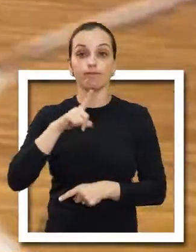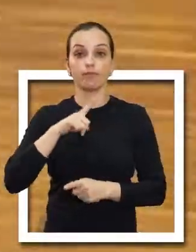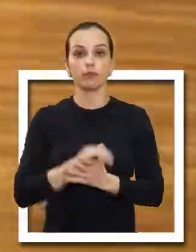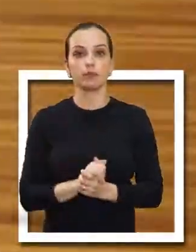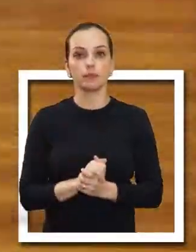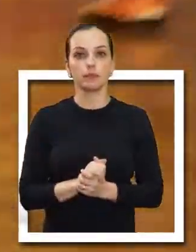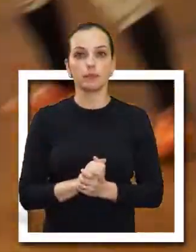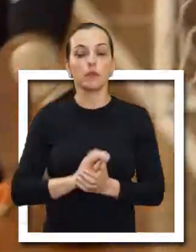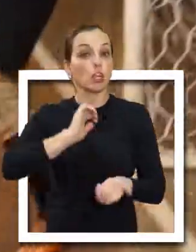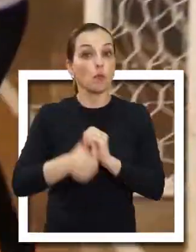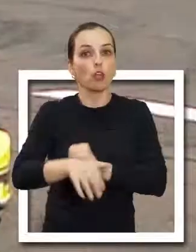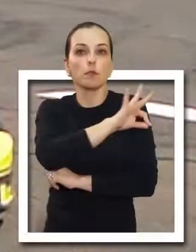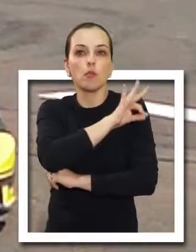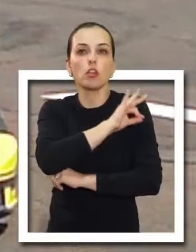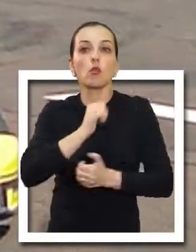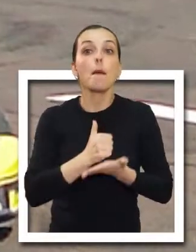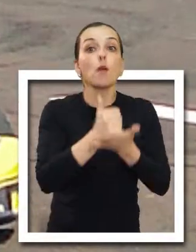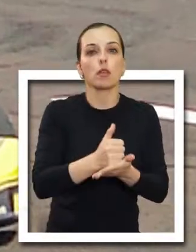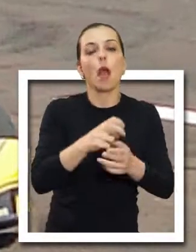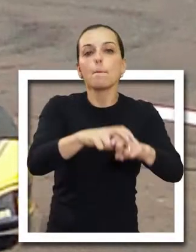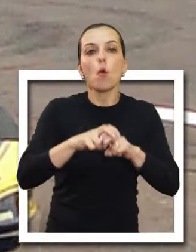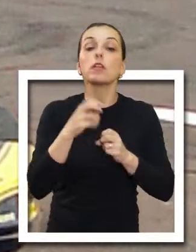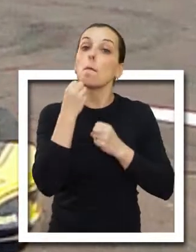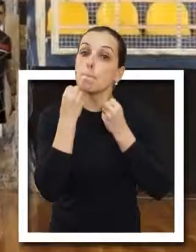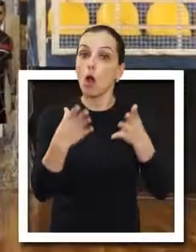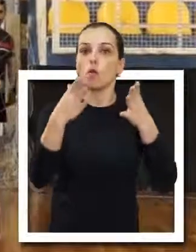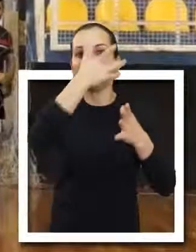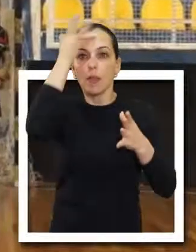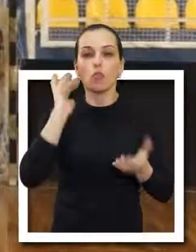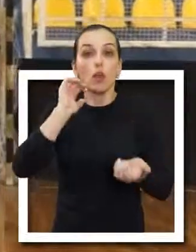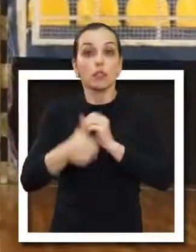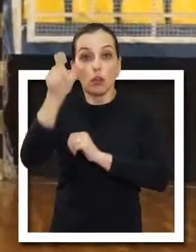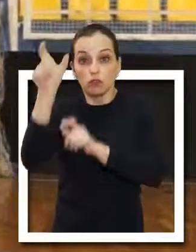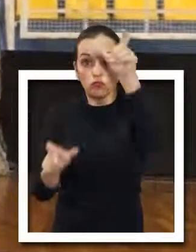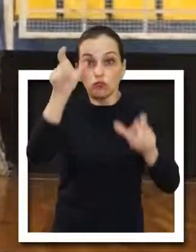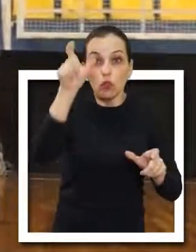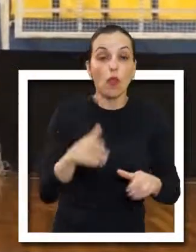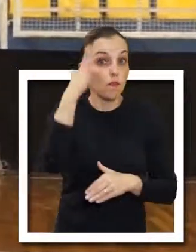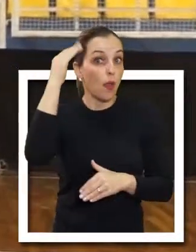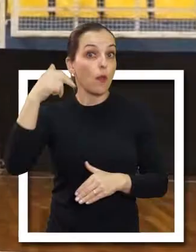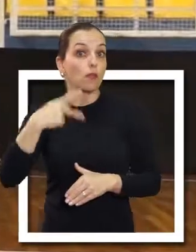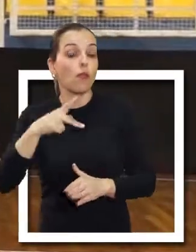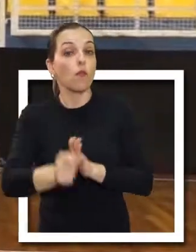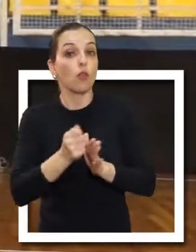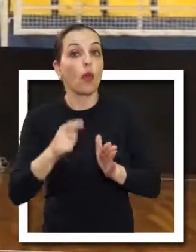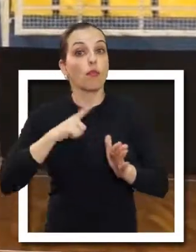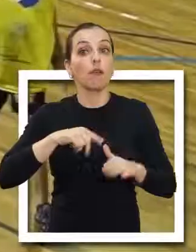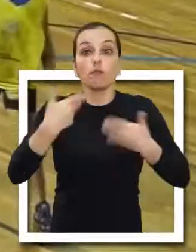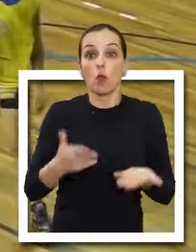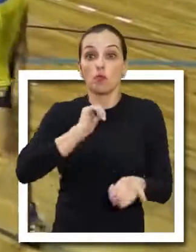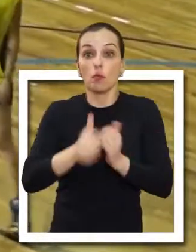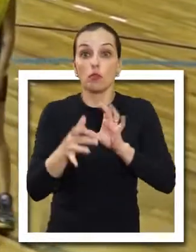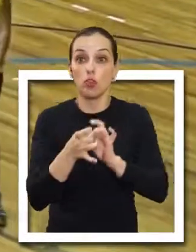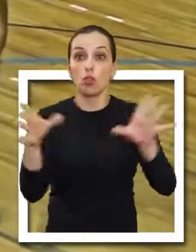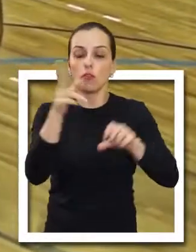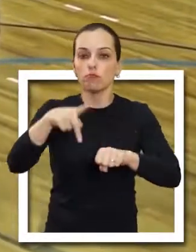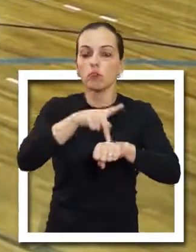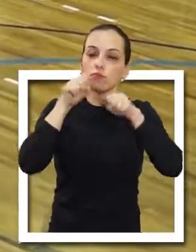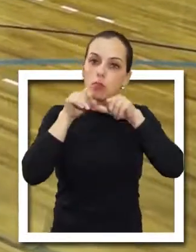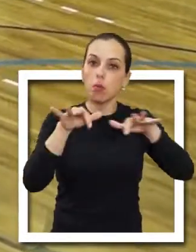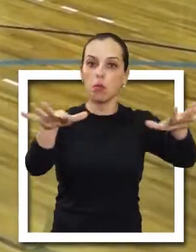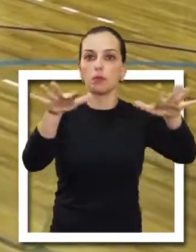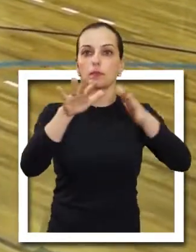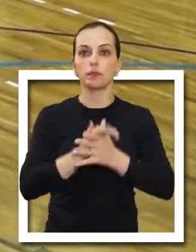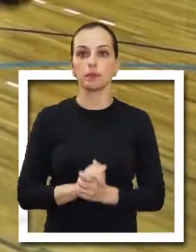de esportes, tem revelado atletas de renome da cidade. Com isso, Araraquara larga na frente na corrida pela democratização